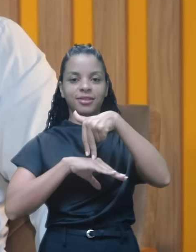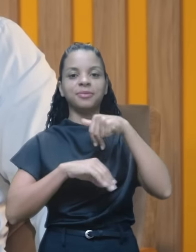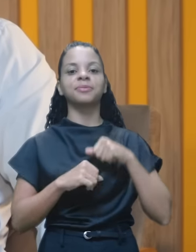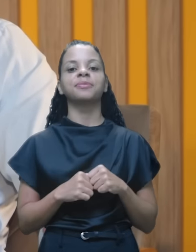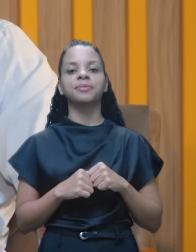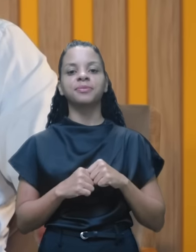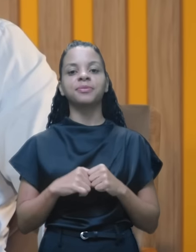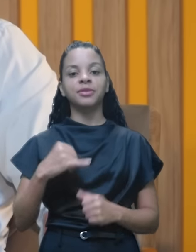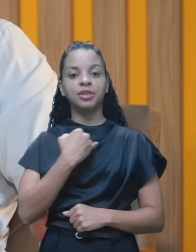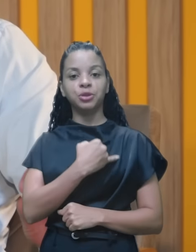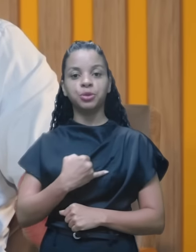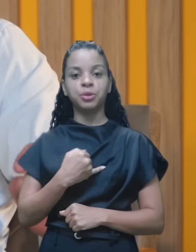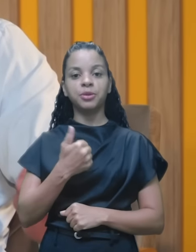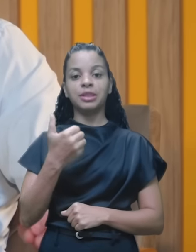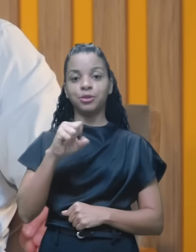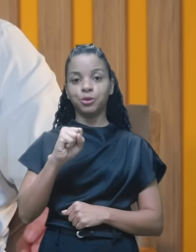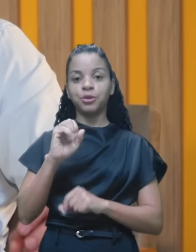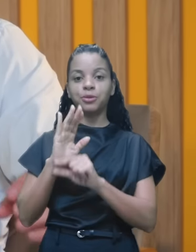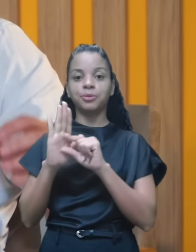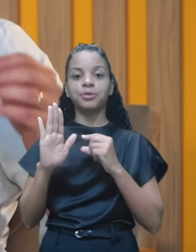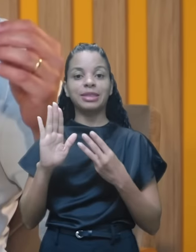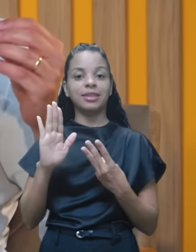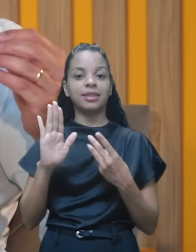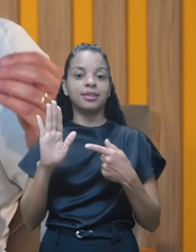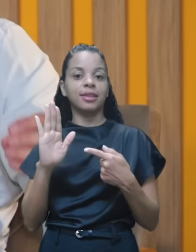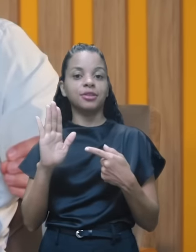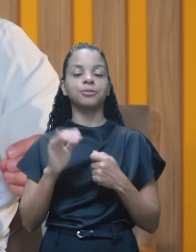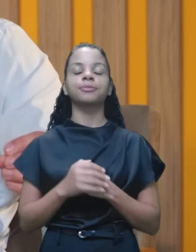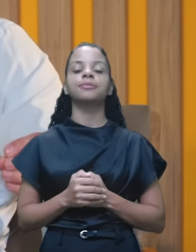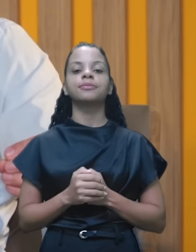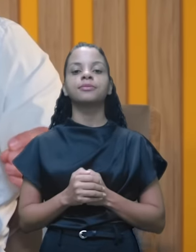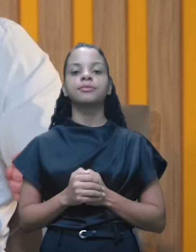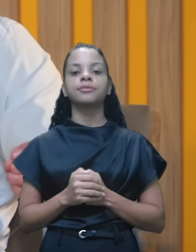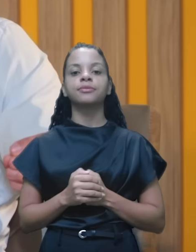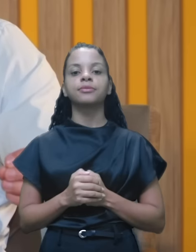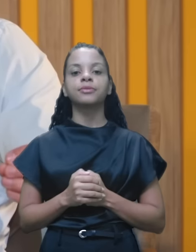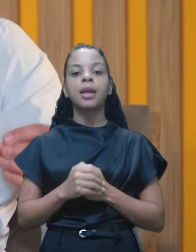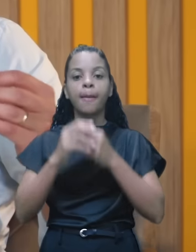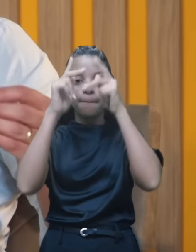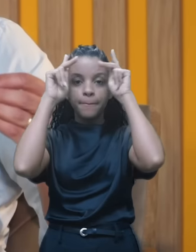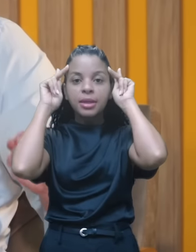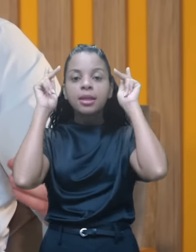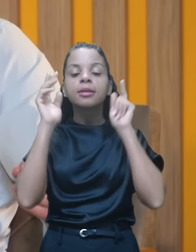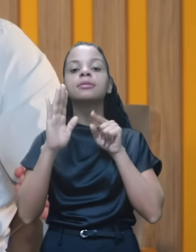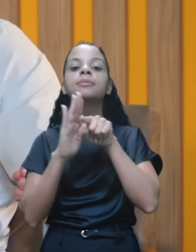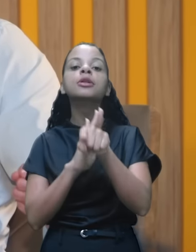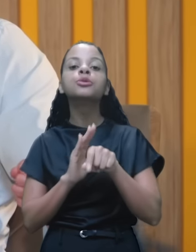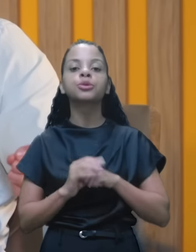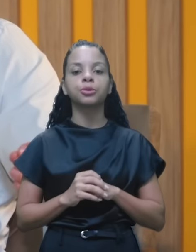para memorizar está em João 18, 37, que diz: Pilatos perguntou, então, você é